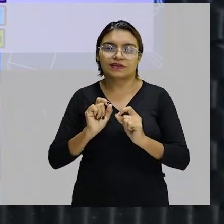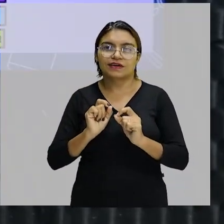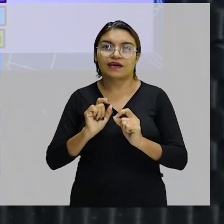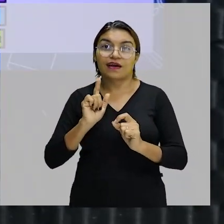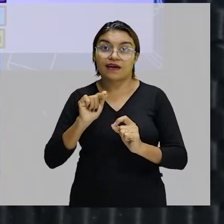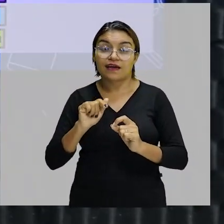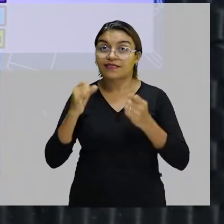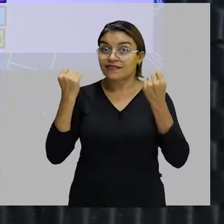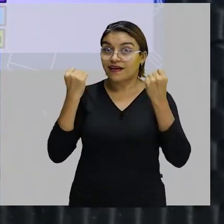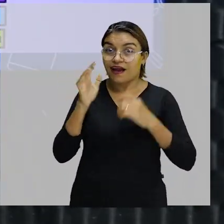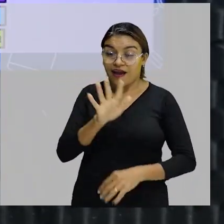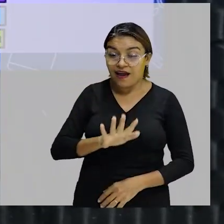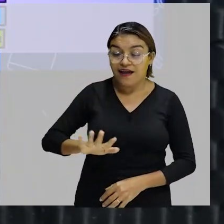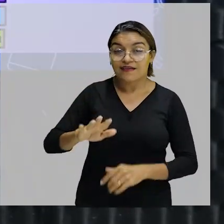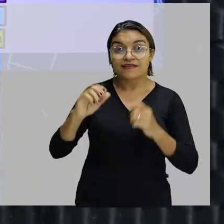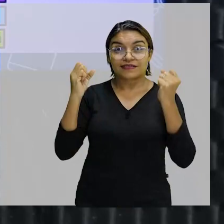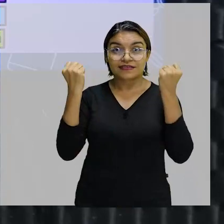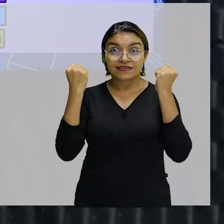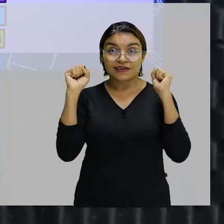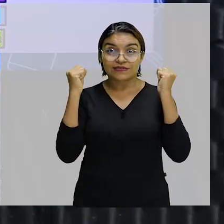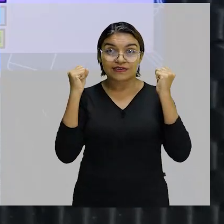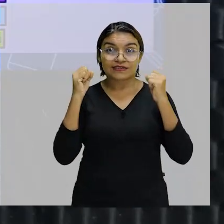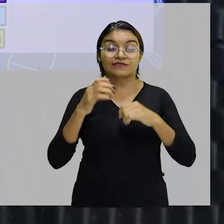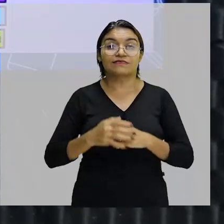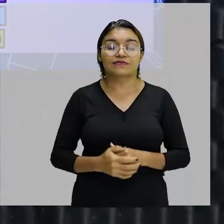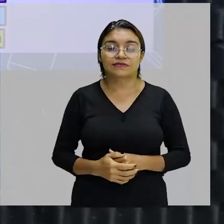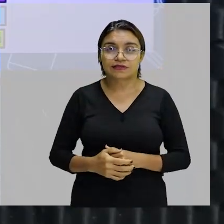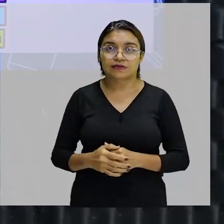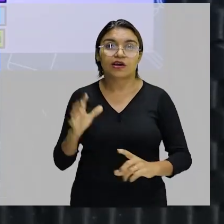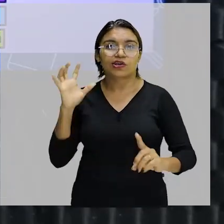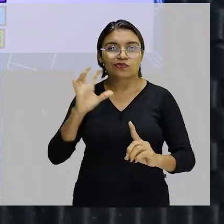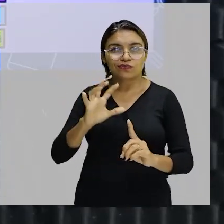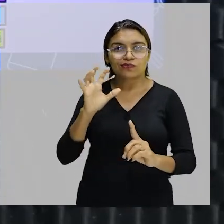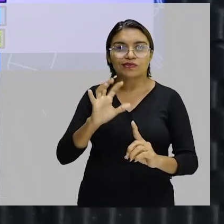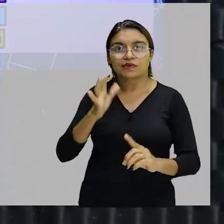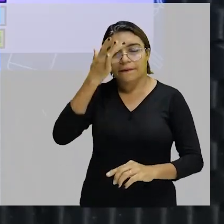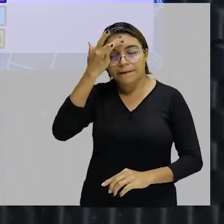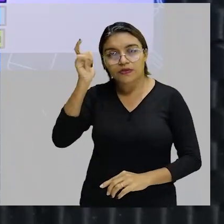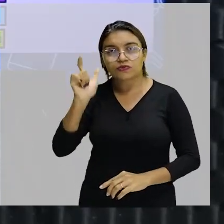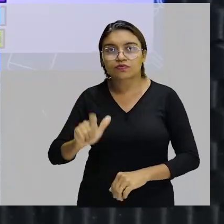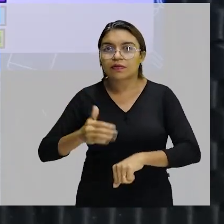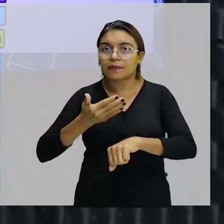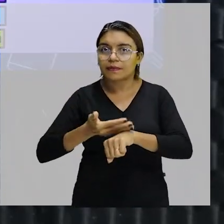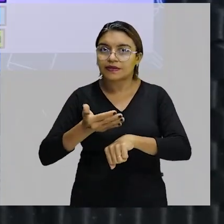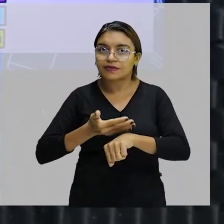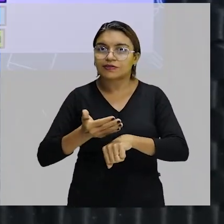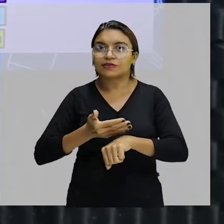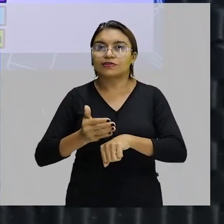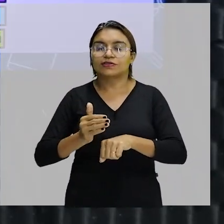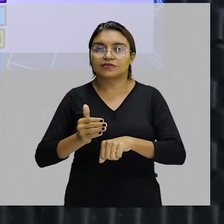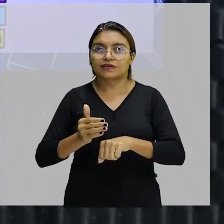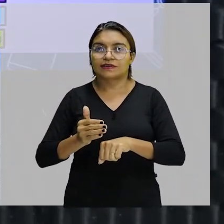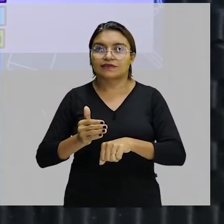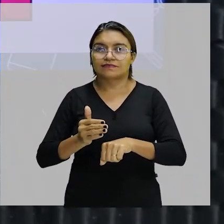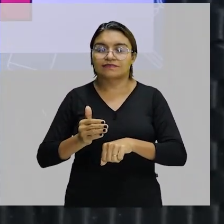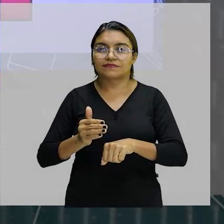educação física. É fazer com que o indivíduo ele tenha a prática regular de exercícios físicos.